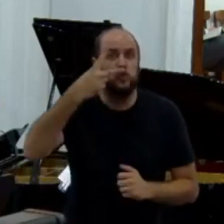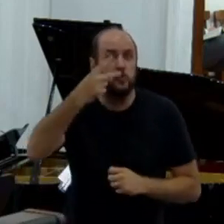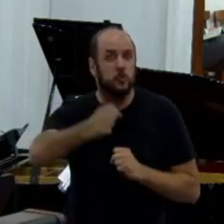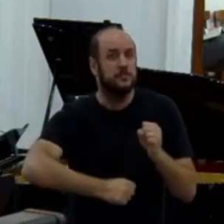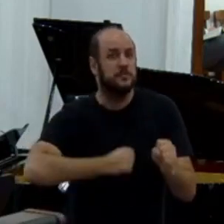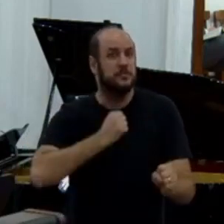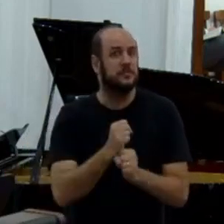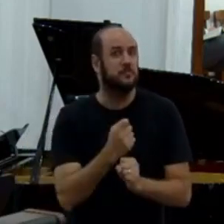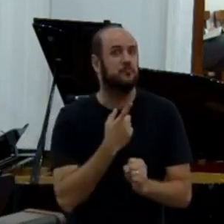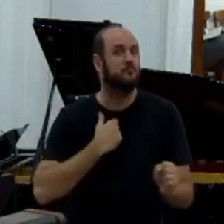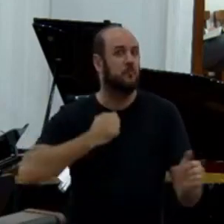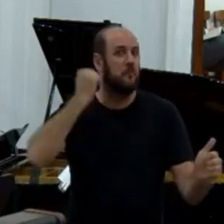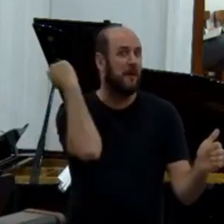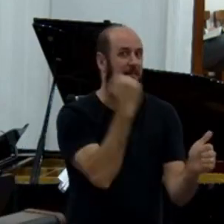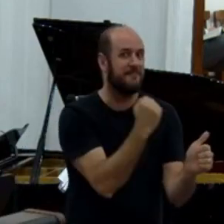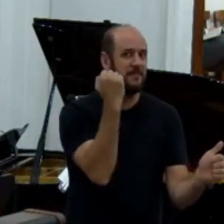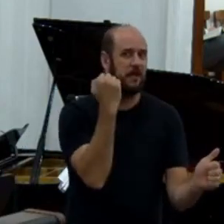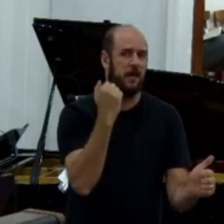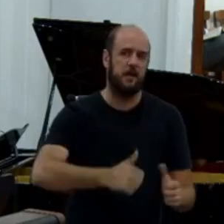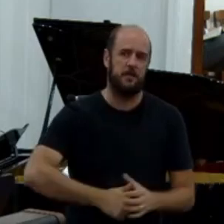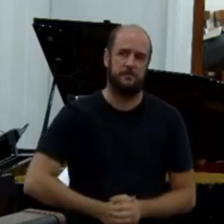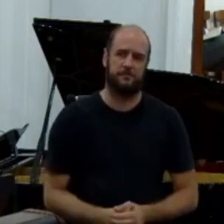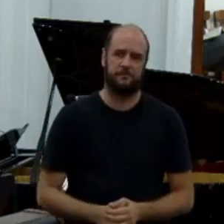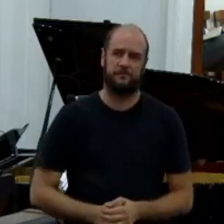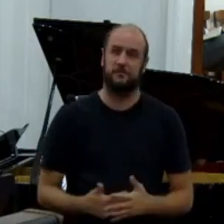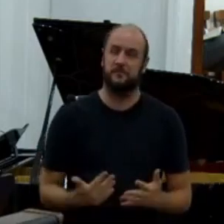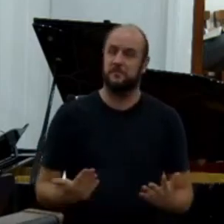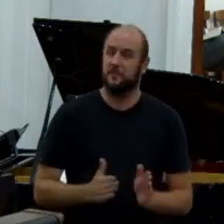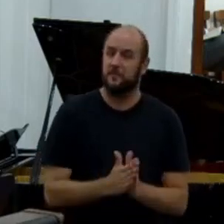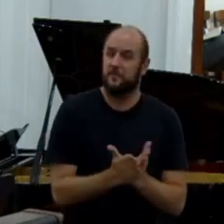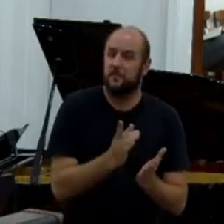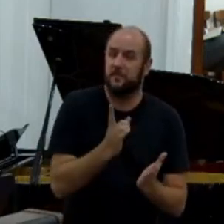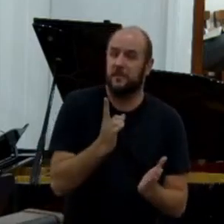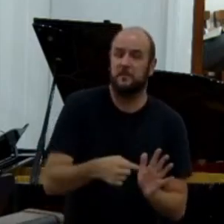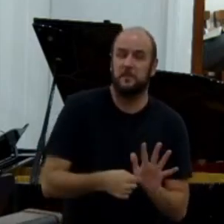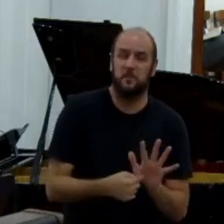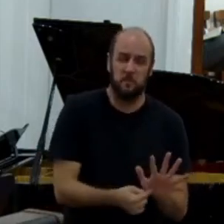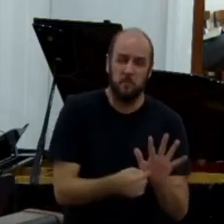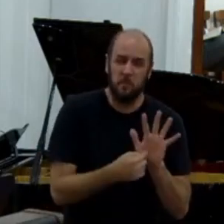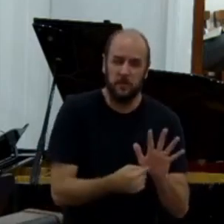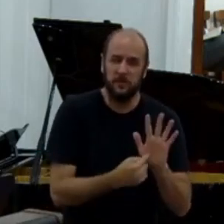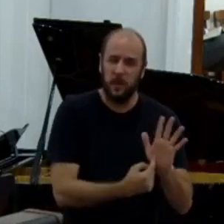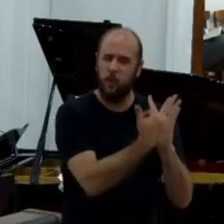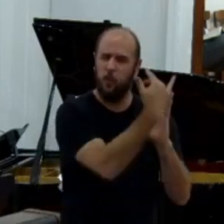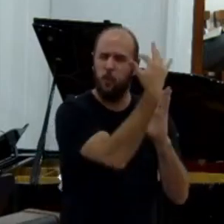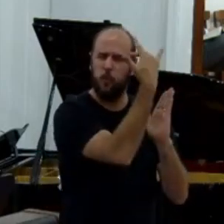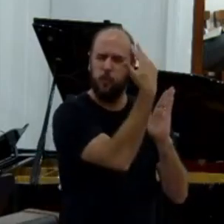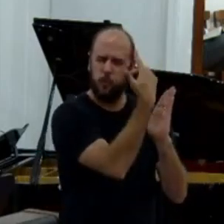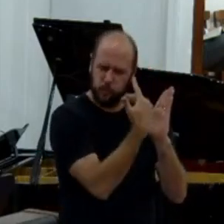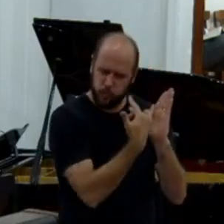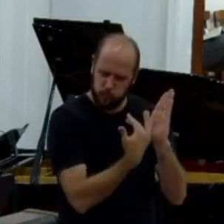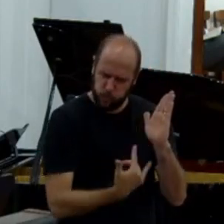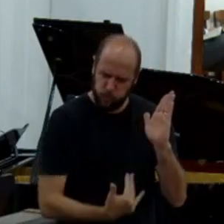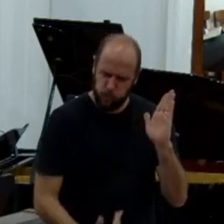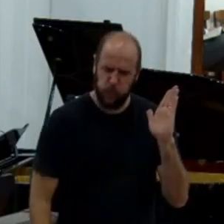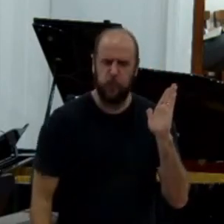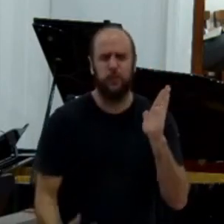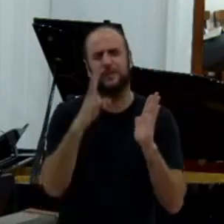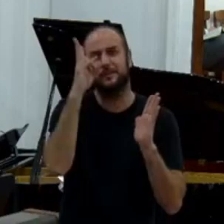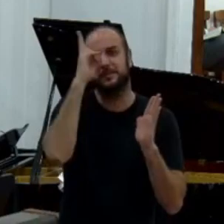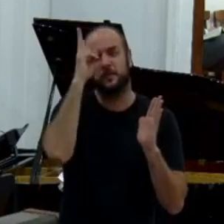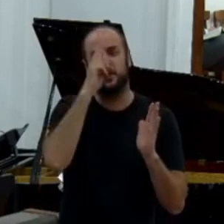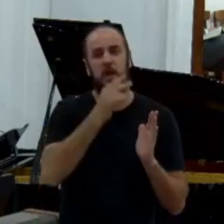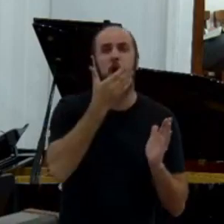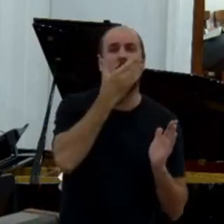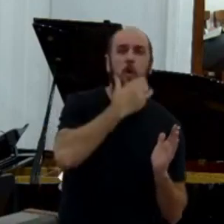anos, para matá-lo. Queridos, a Bíblia está cheia de histórias de